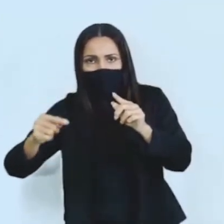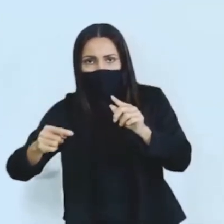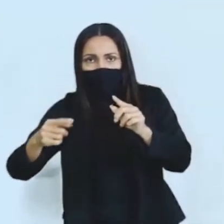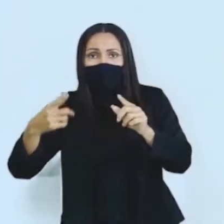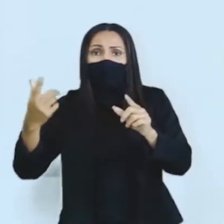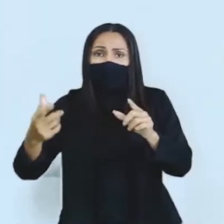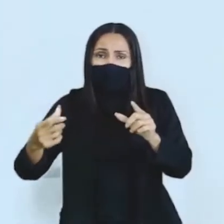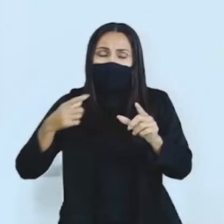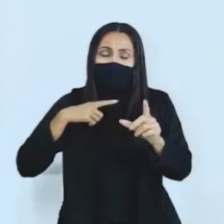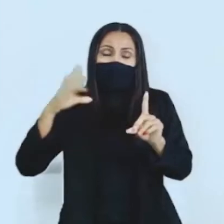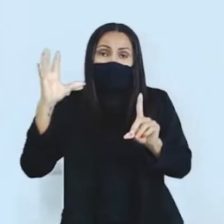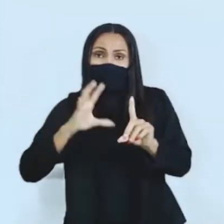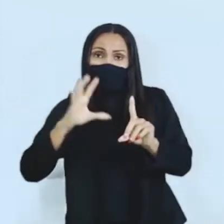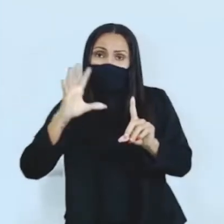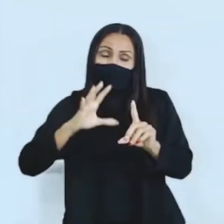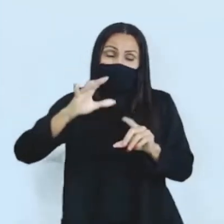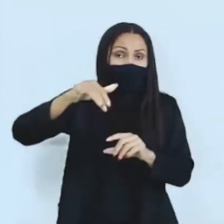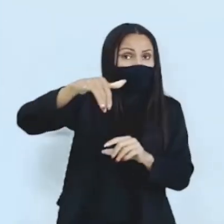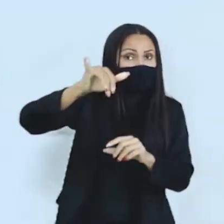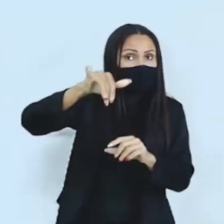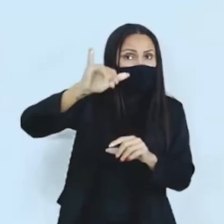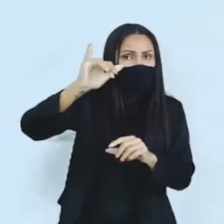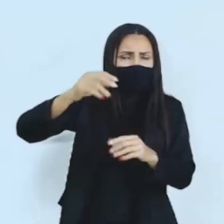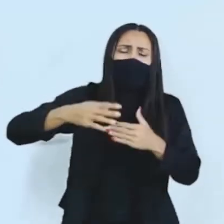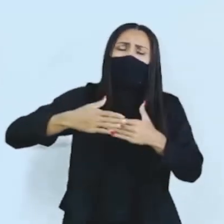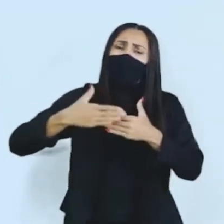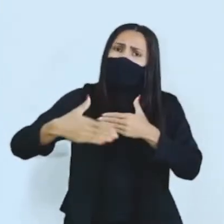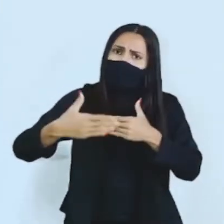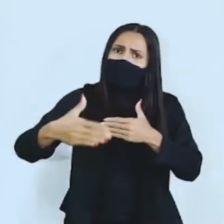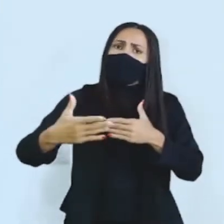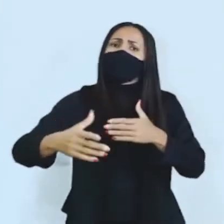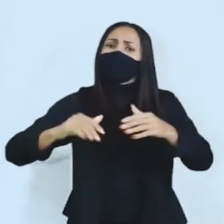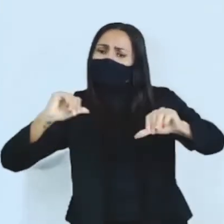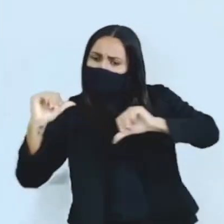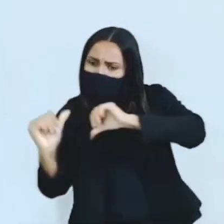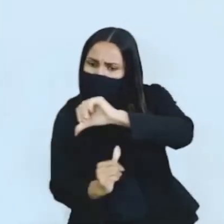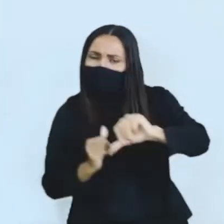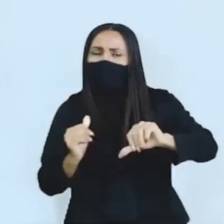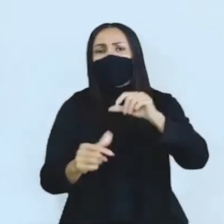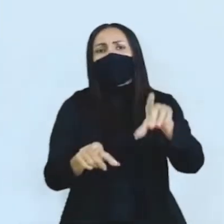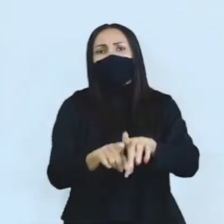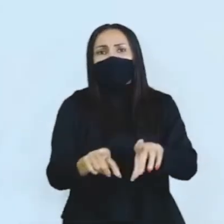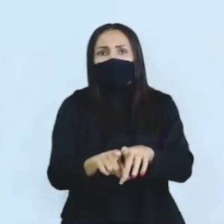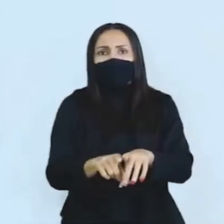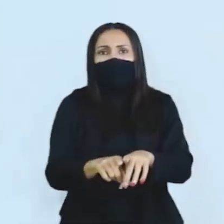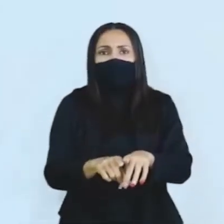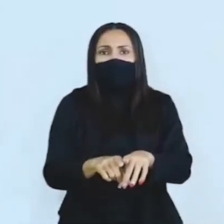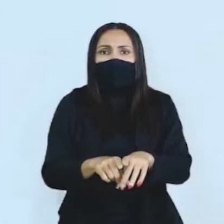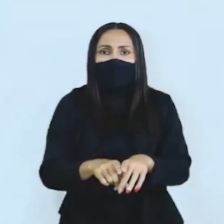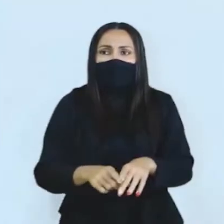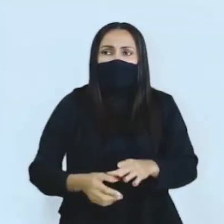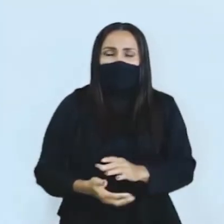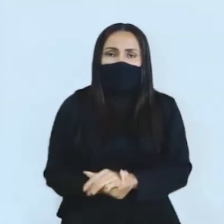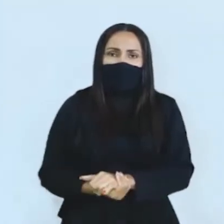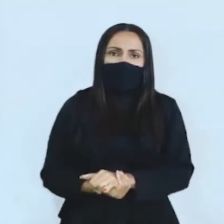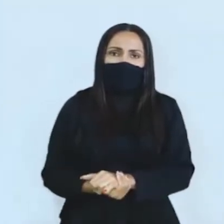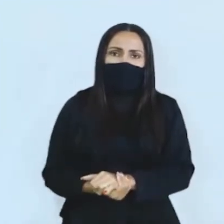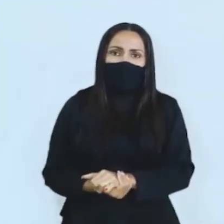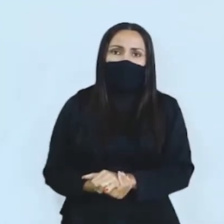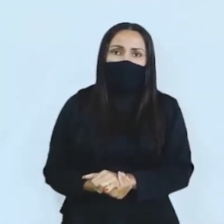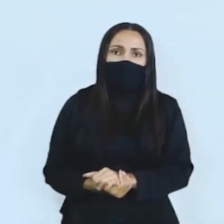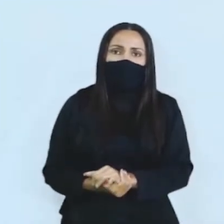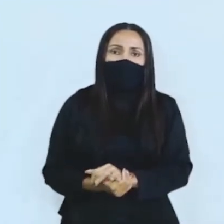a influência do eixo de y, consequentemente, também vão deformar. Então, elas não se projetam como uma